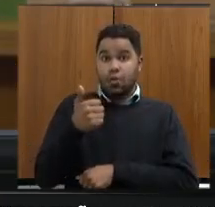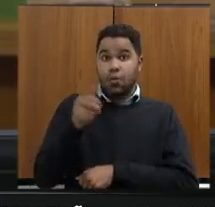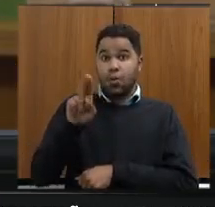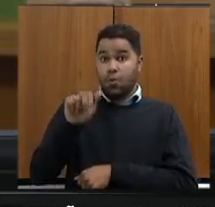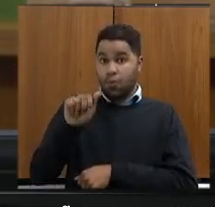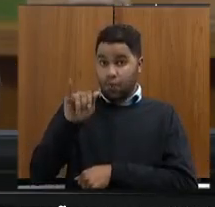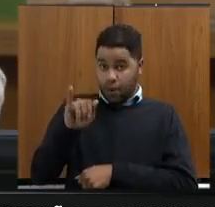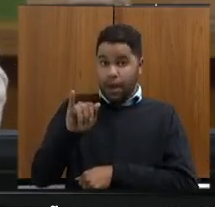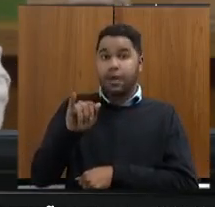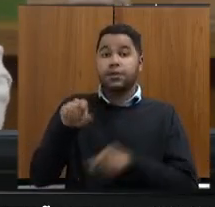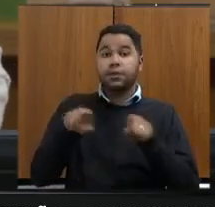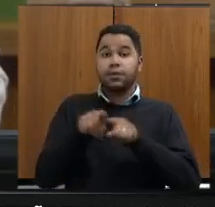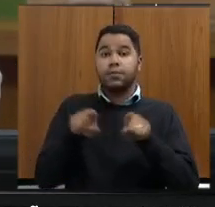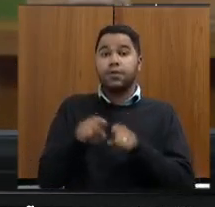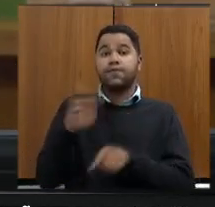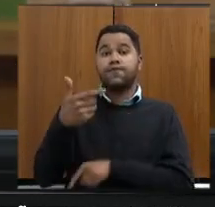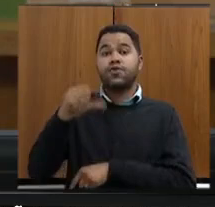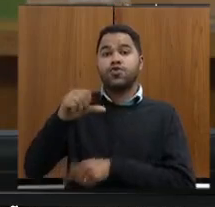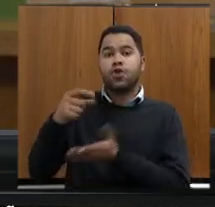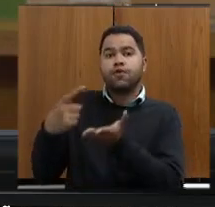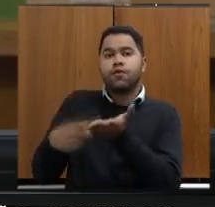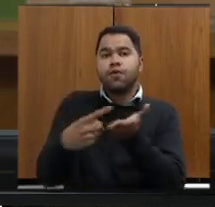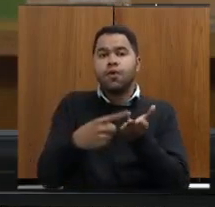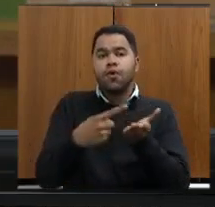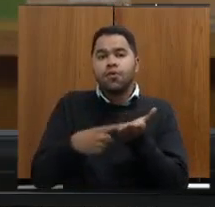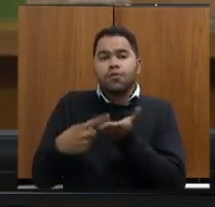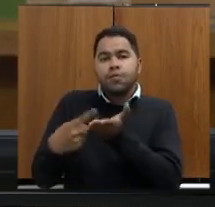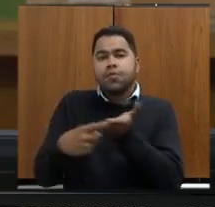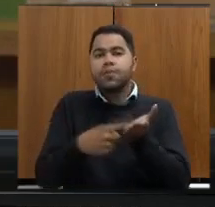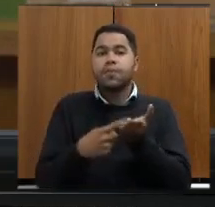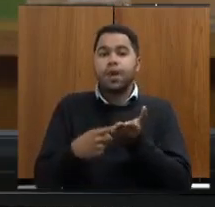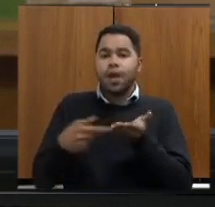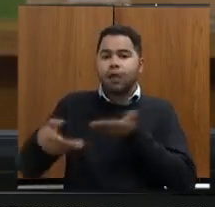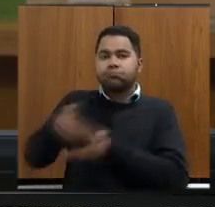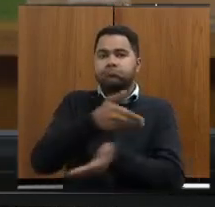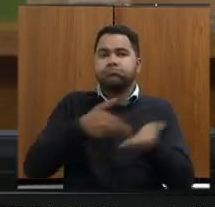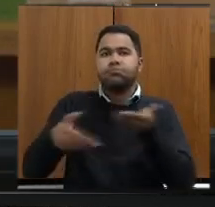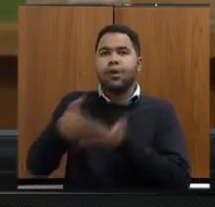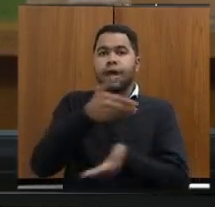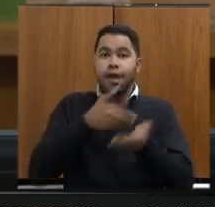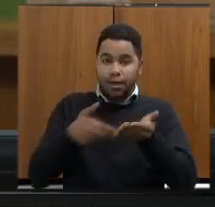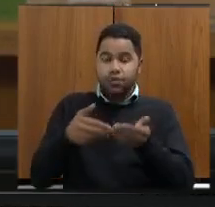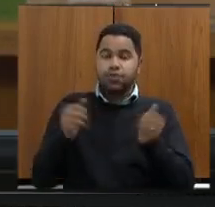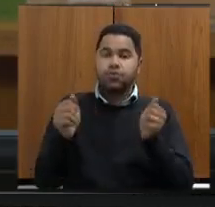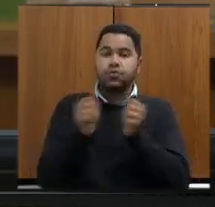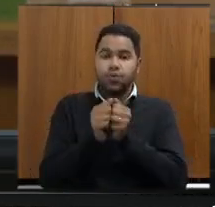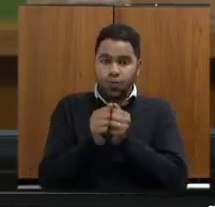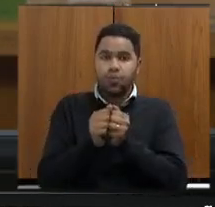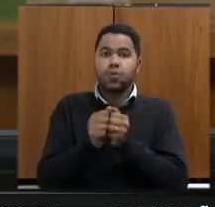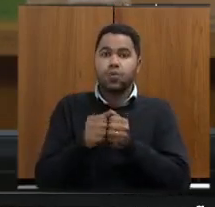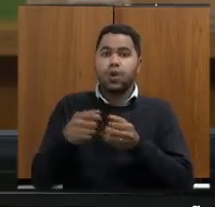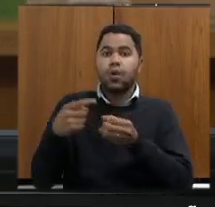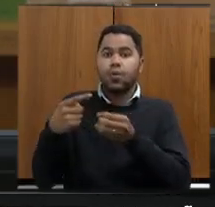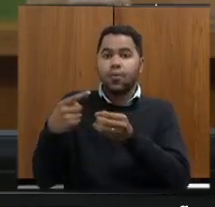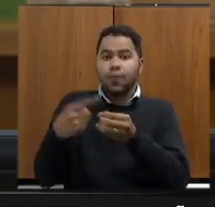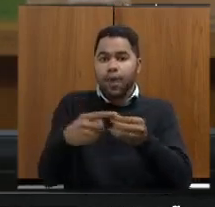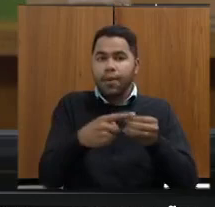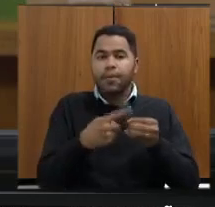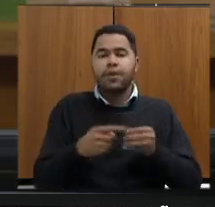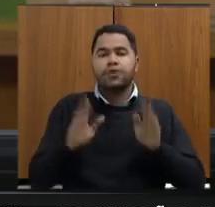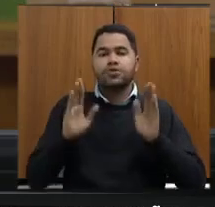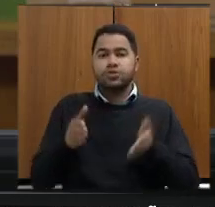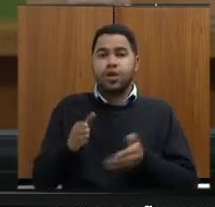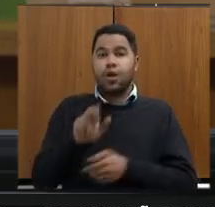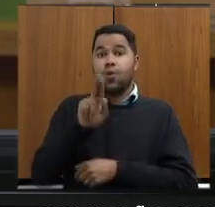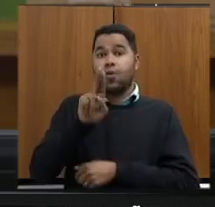29 municípios é com o modelo da Uai compartilha que esse modelo de gestão compartilhada junto aos municípios na diagonal